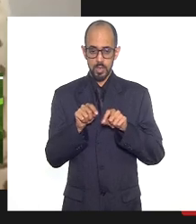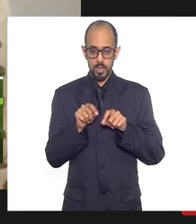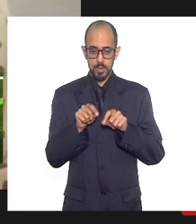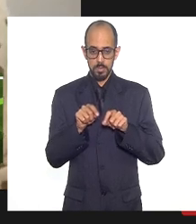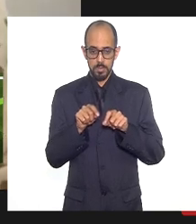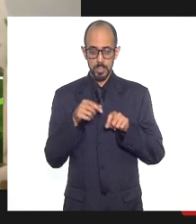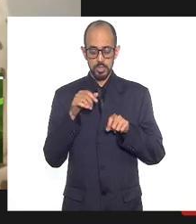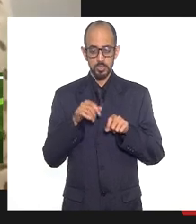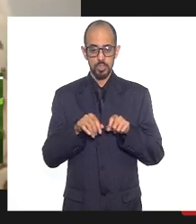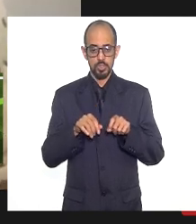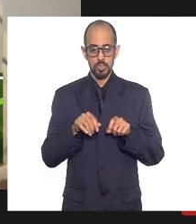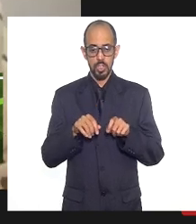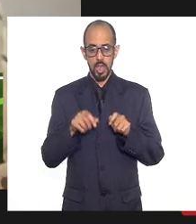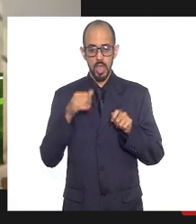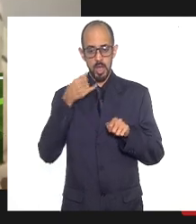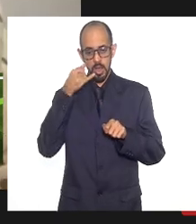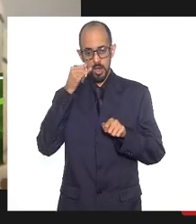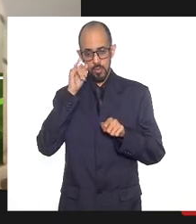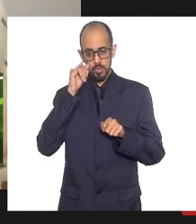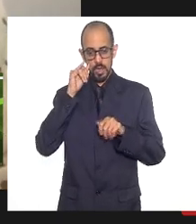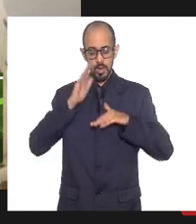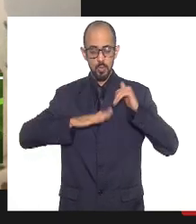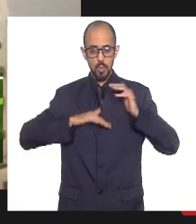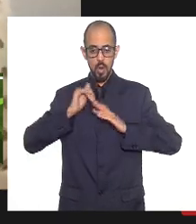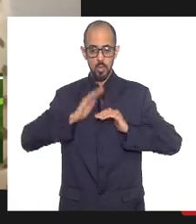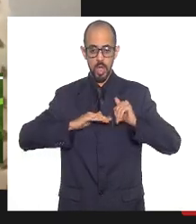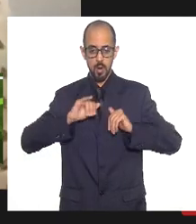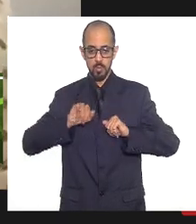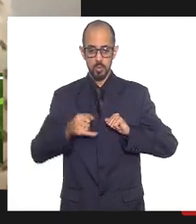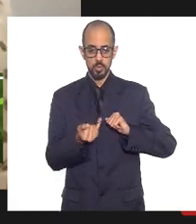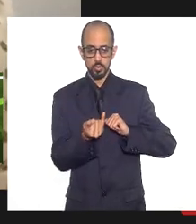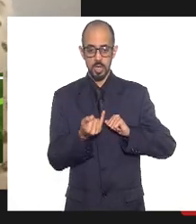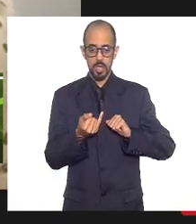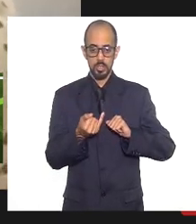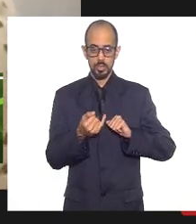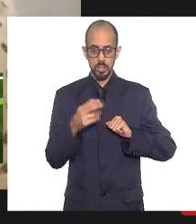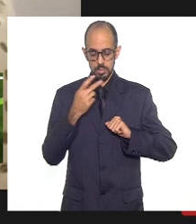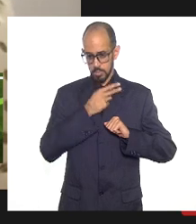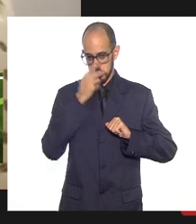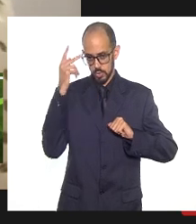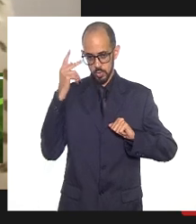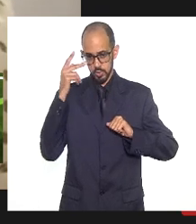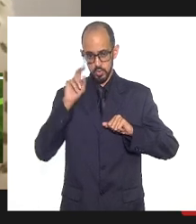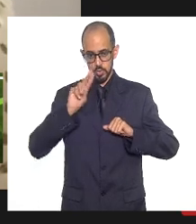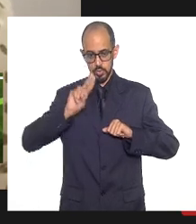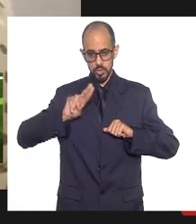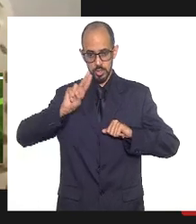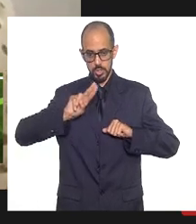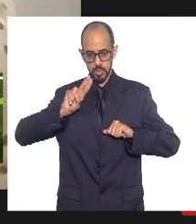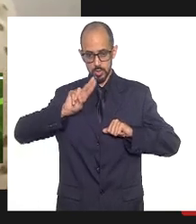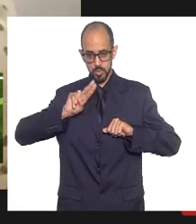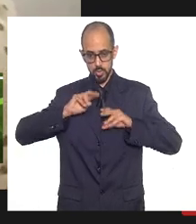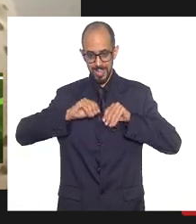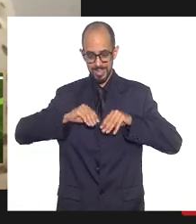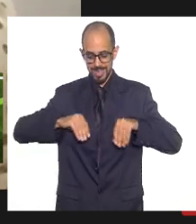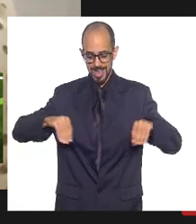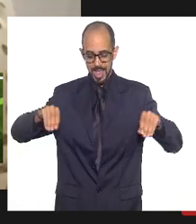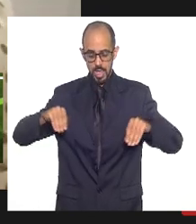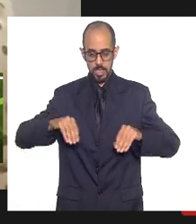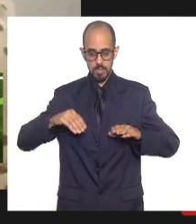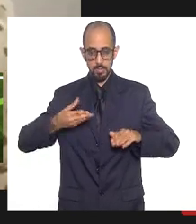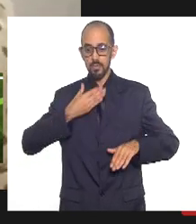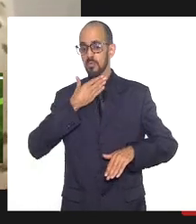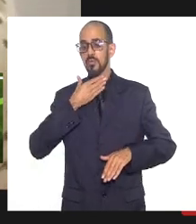não dê chances de quem utilizam as terras, né, para grilagem, enfim, aquele todo